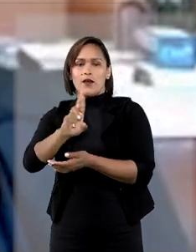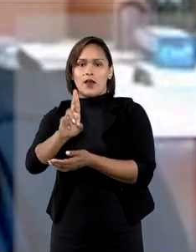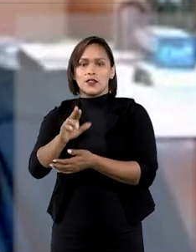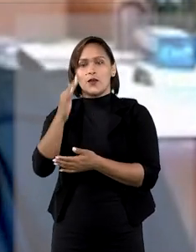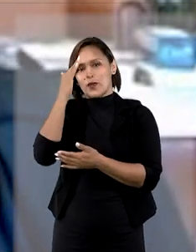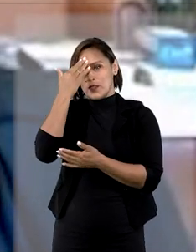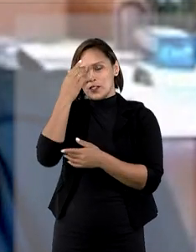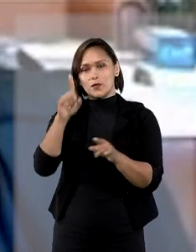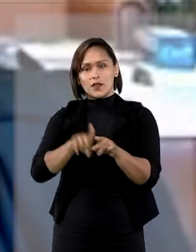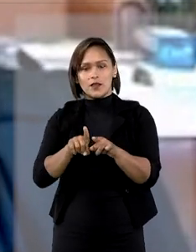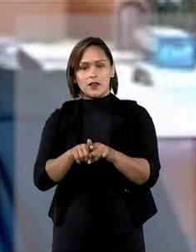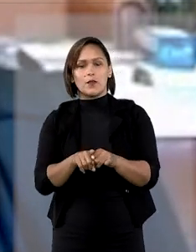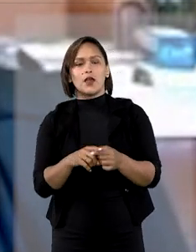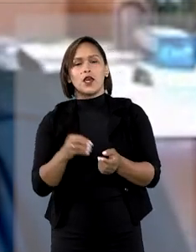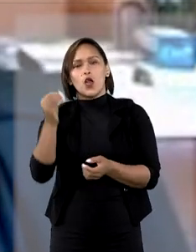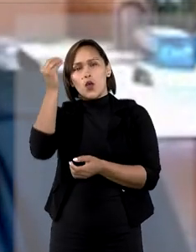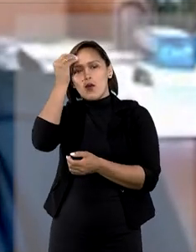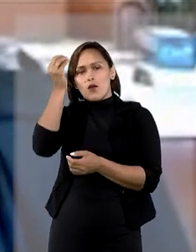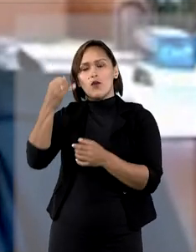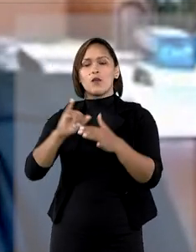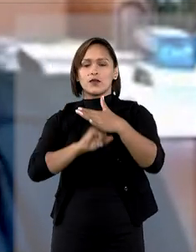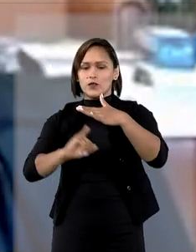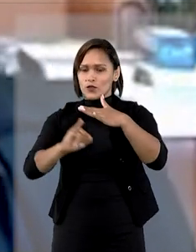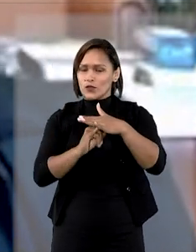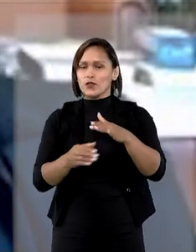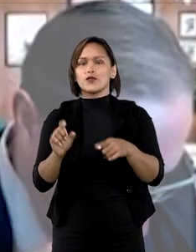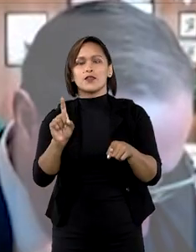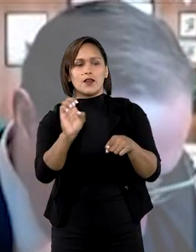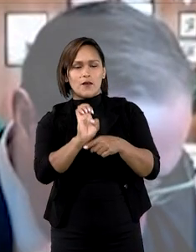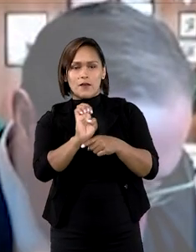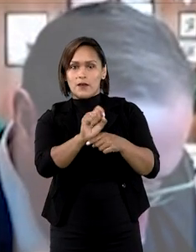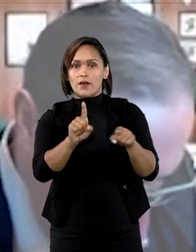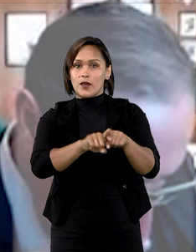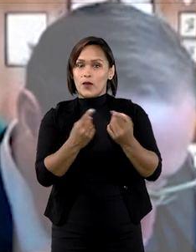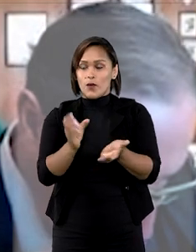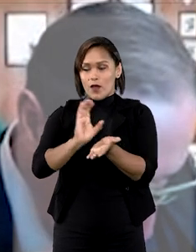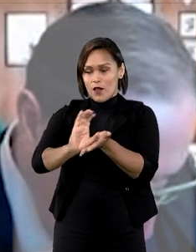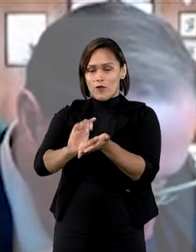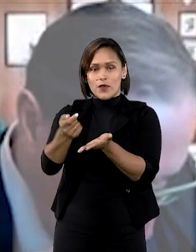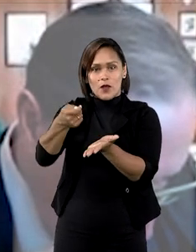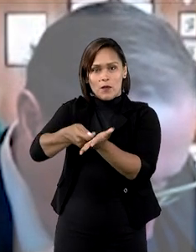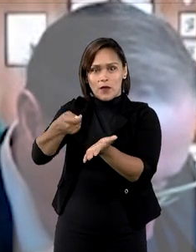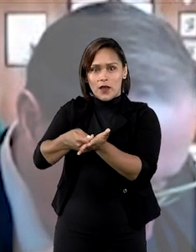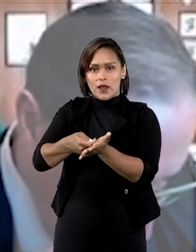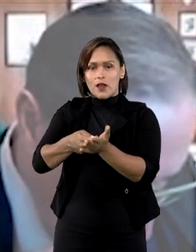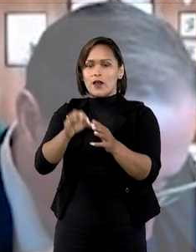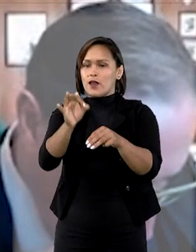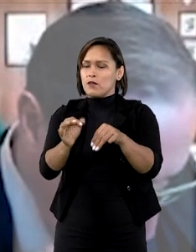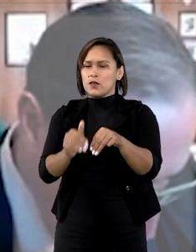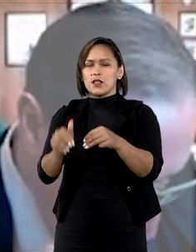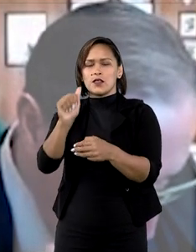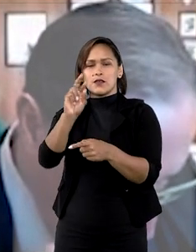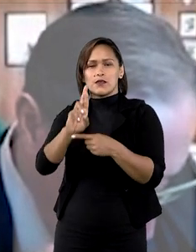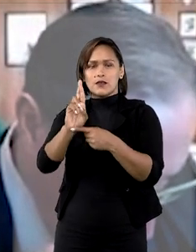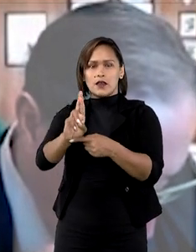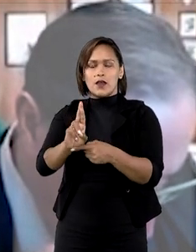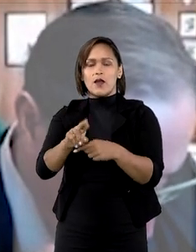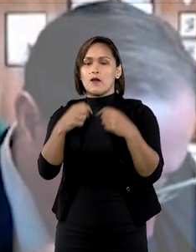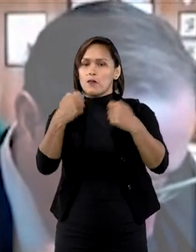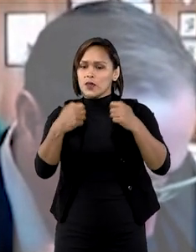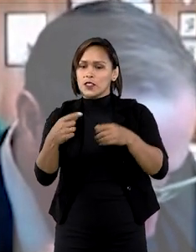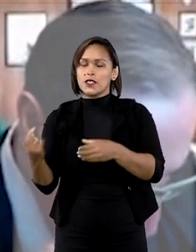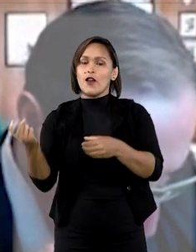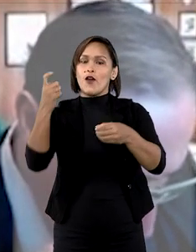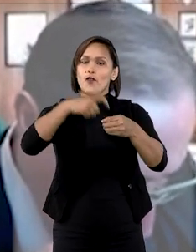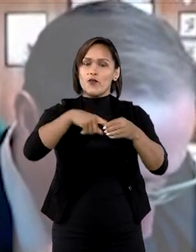do entendimento de que também houve culpa das instituições estatais. Quanto à pensão alimentícia, a ministra Nancy entendeu ser necessário que o